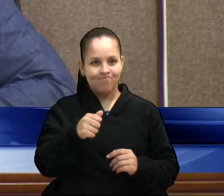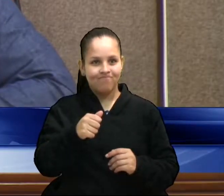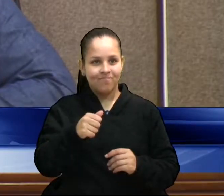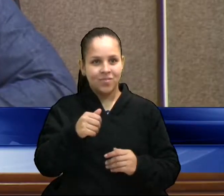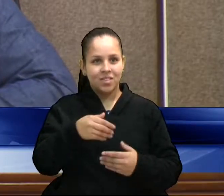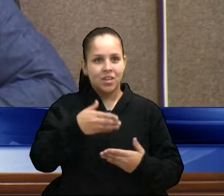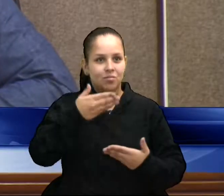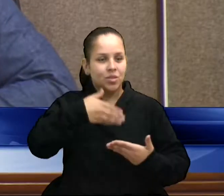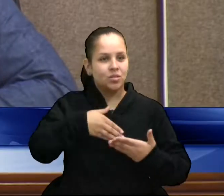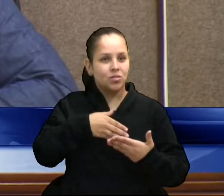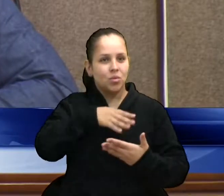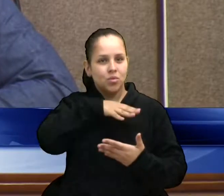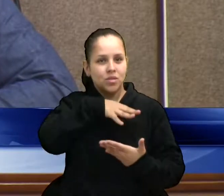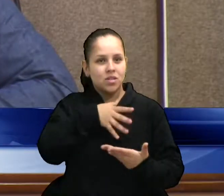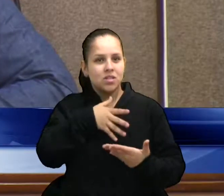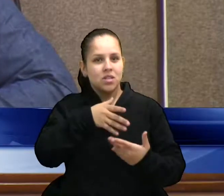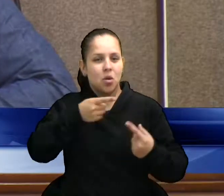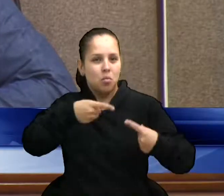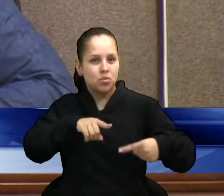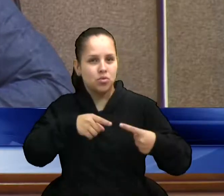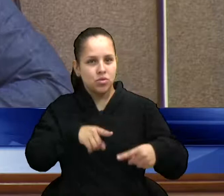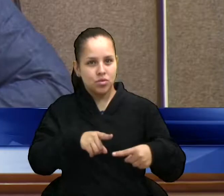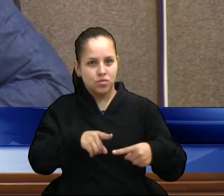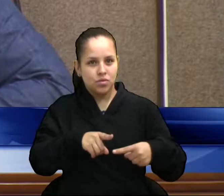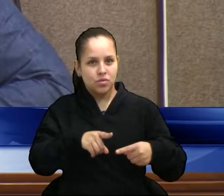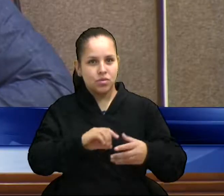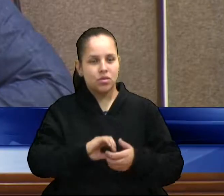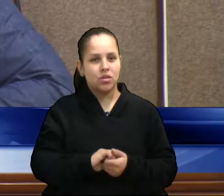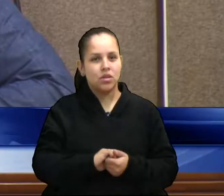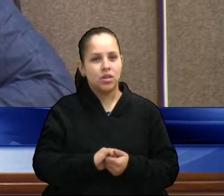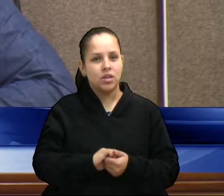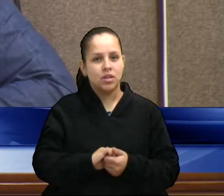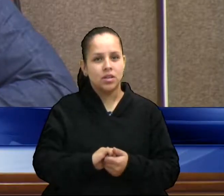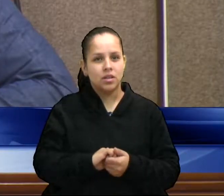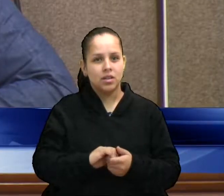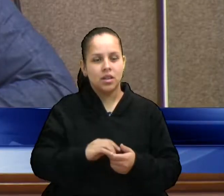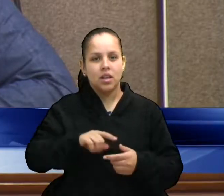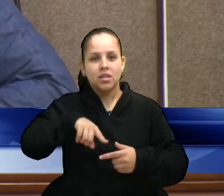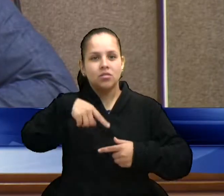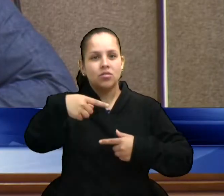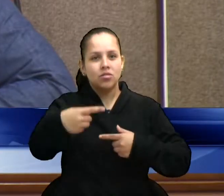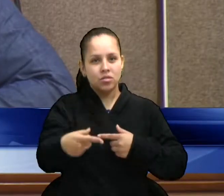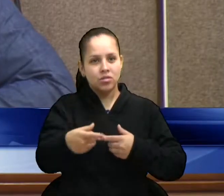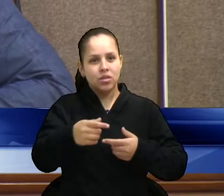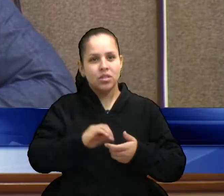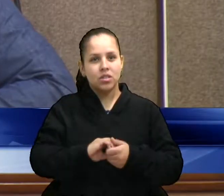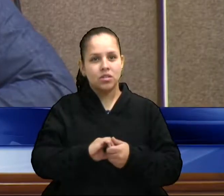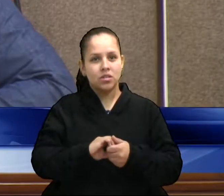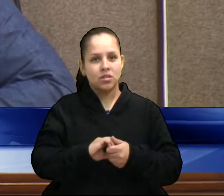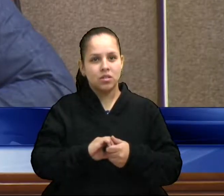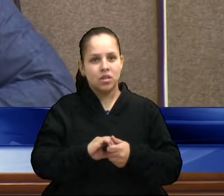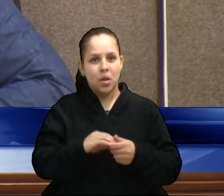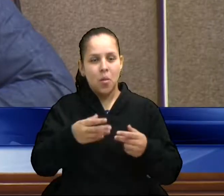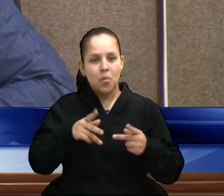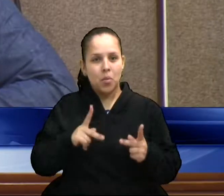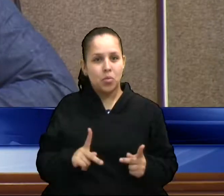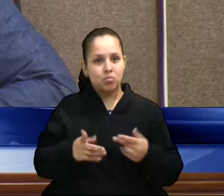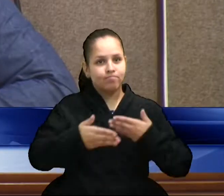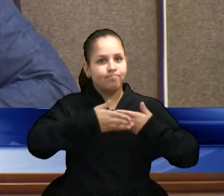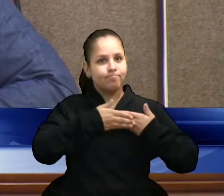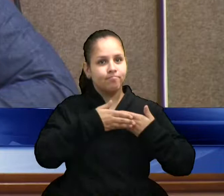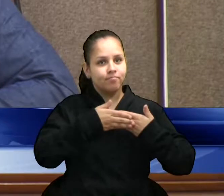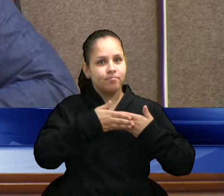do procedimento sob júdice, além de contrariar o princípio da impessoalidade